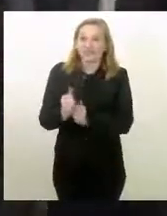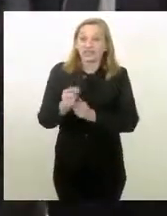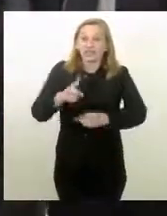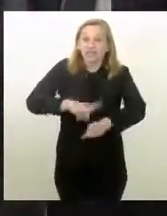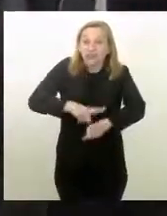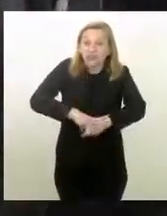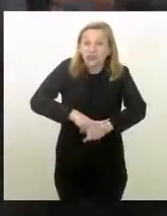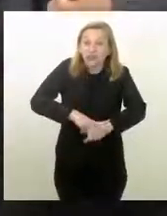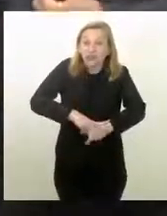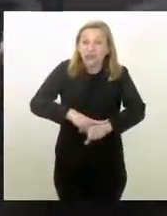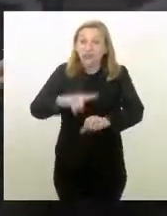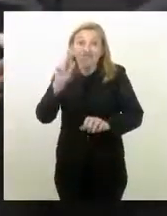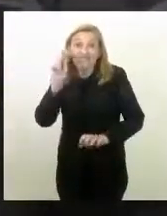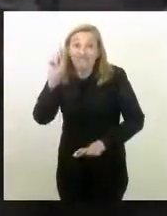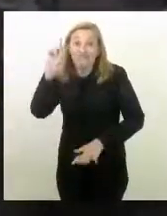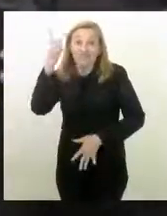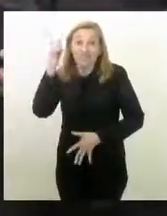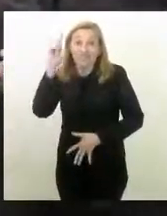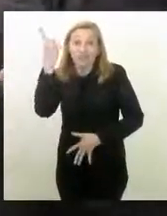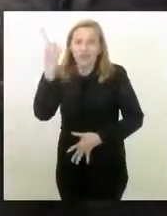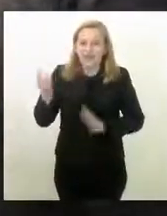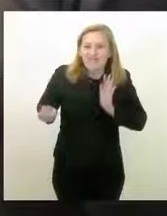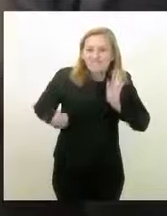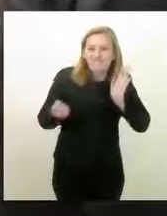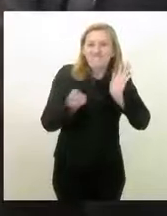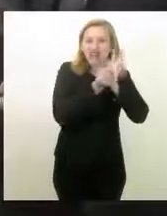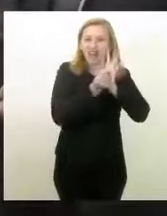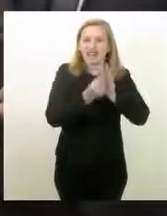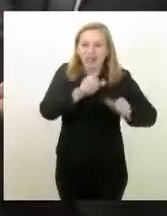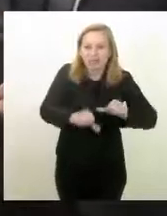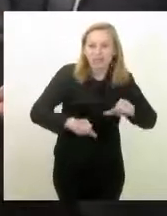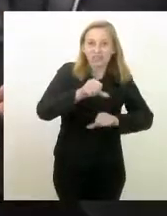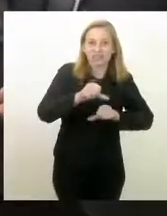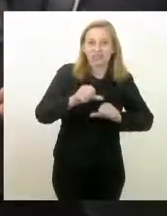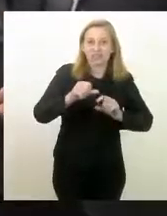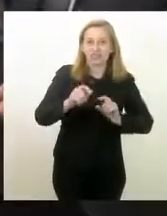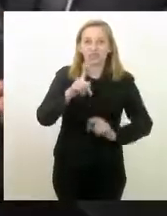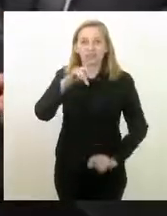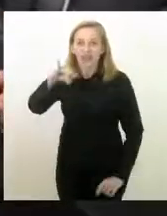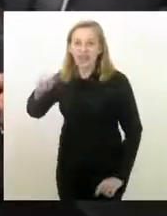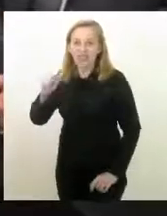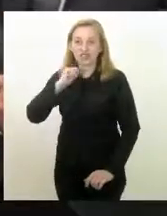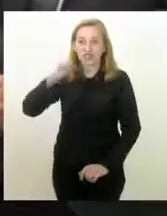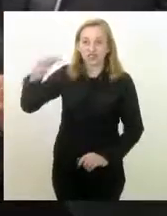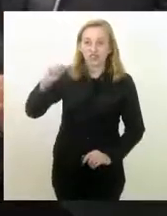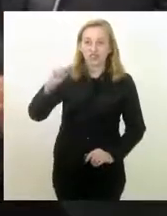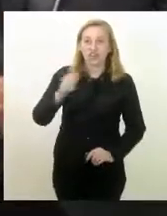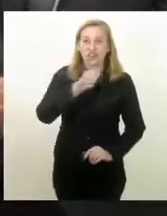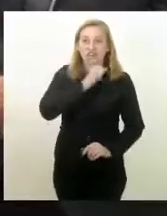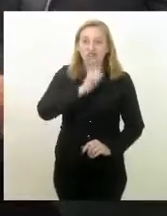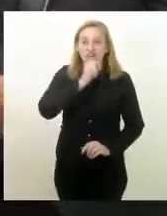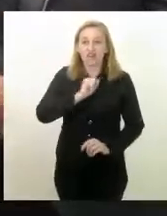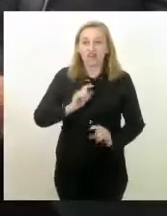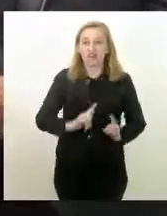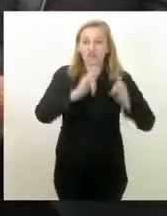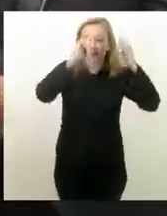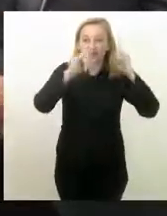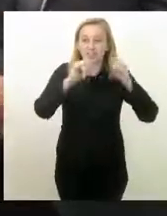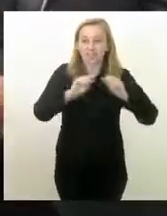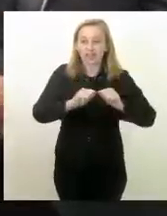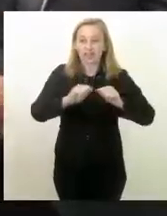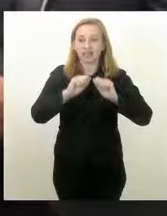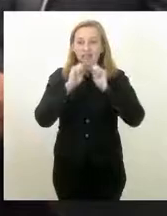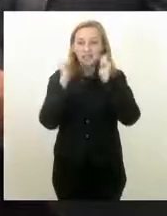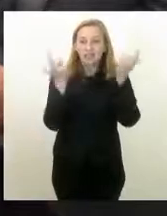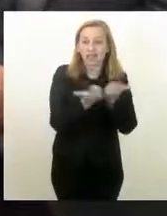conduzindo esse momento histórico que marca a transição do Palácio Tiradentes, antiga sede da Assembleia, que agora passa para